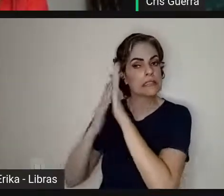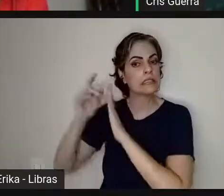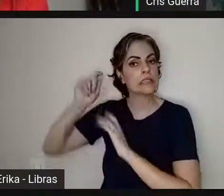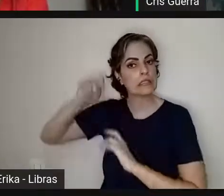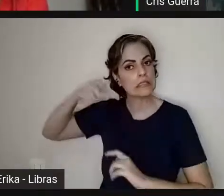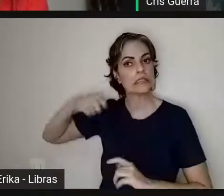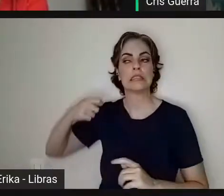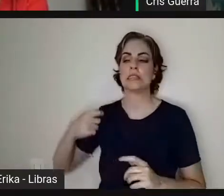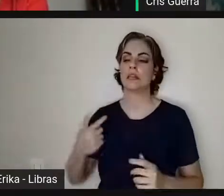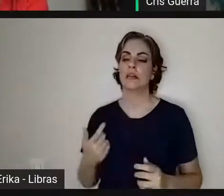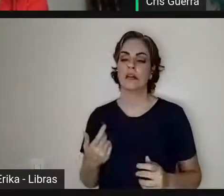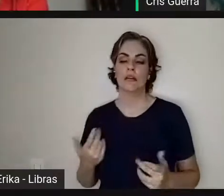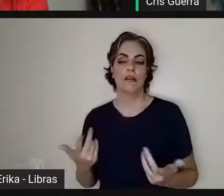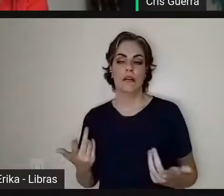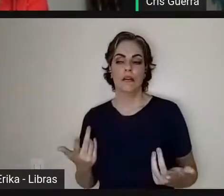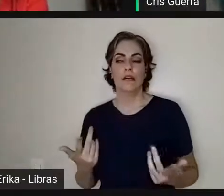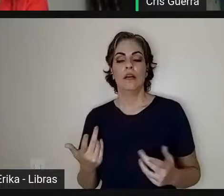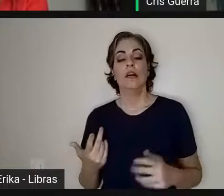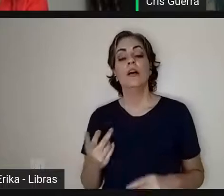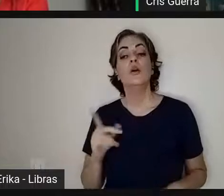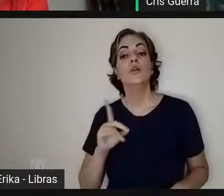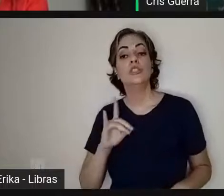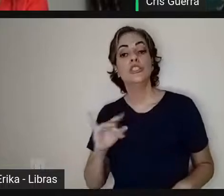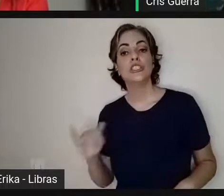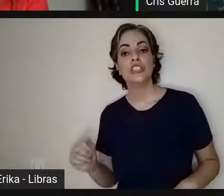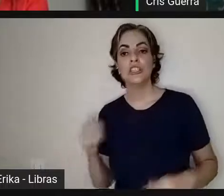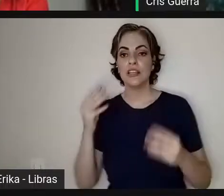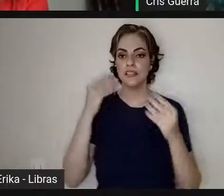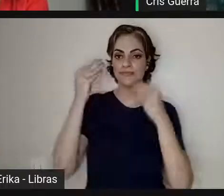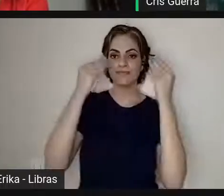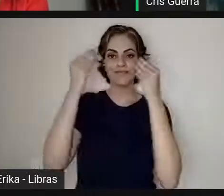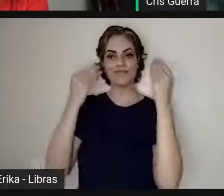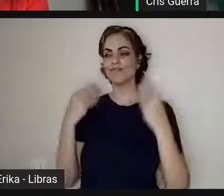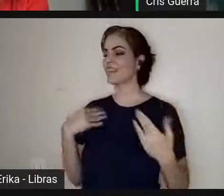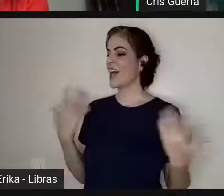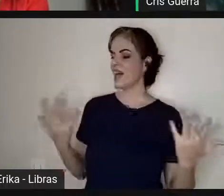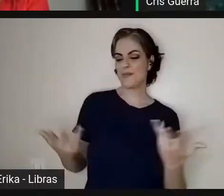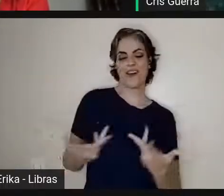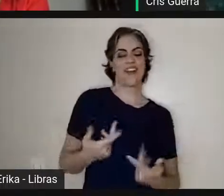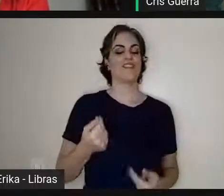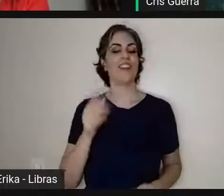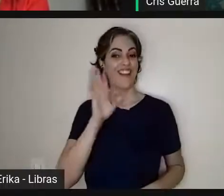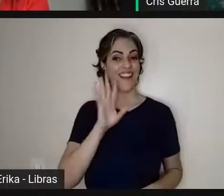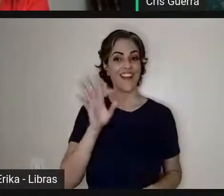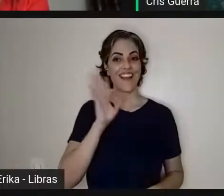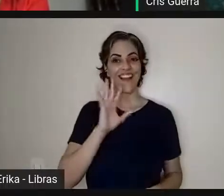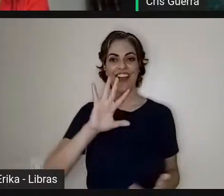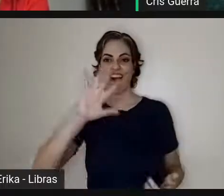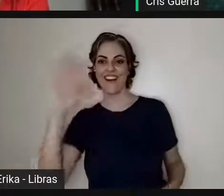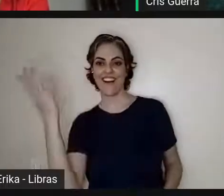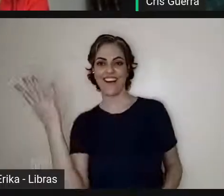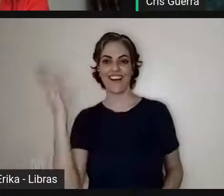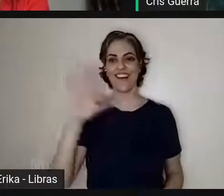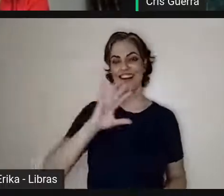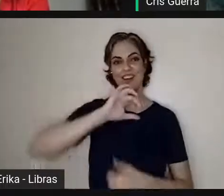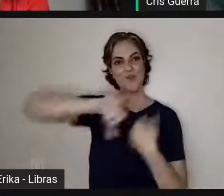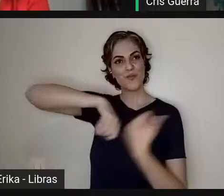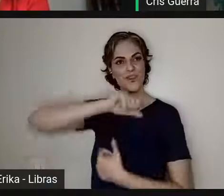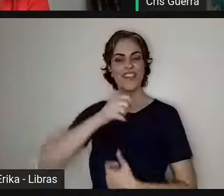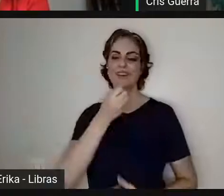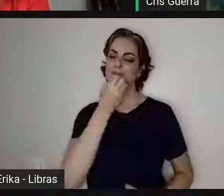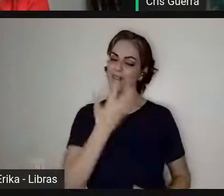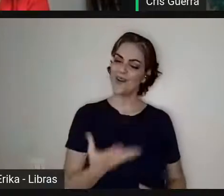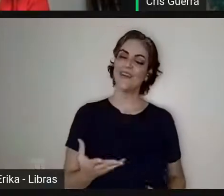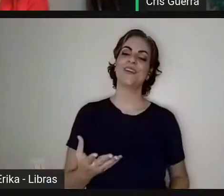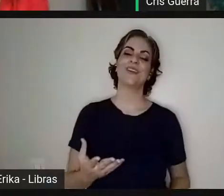tal. Aí um dia você maquia, fica maravilhosa. É tão legal esse contraste também, né? Então acho que a